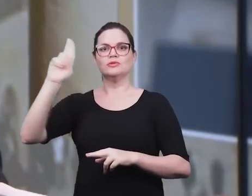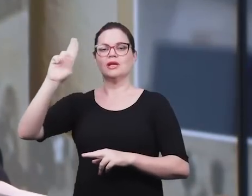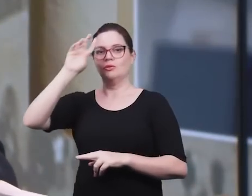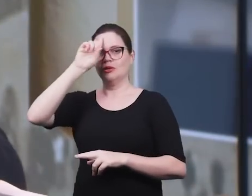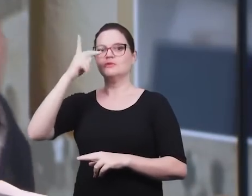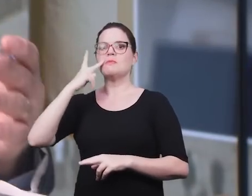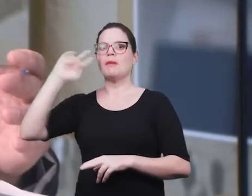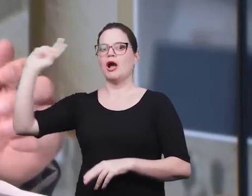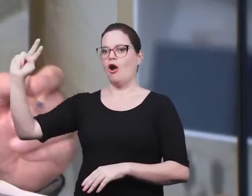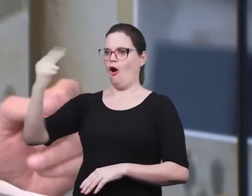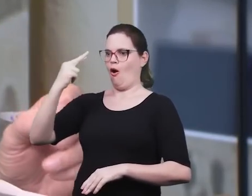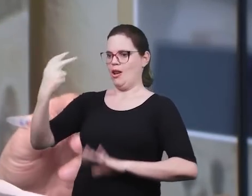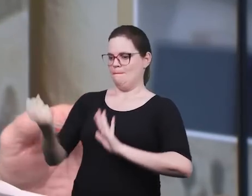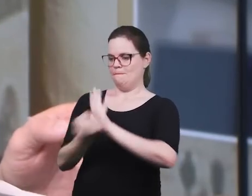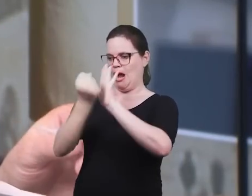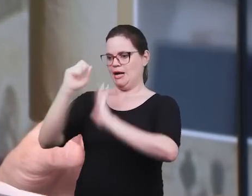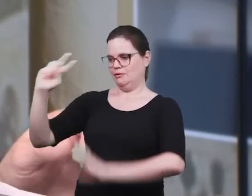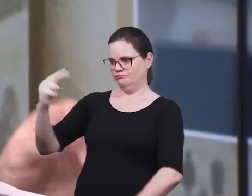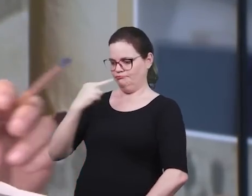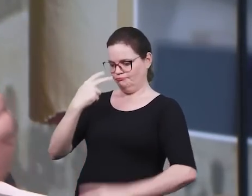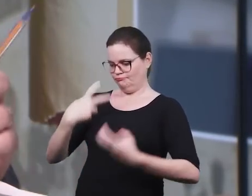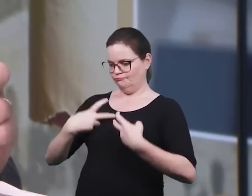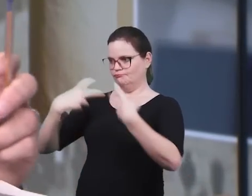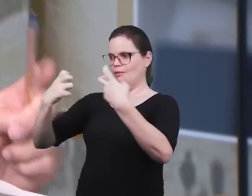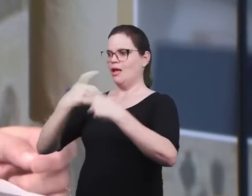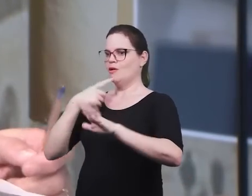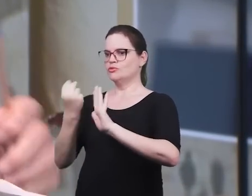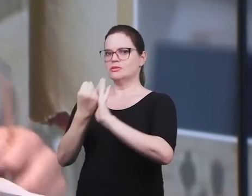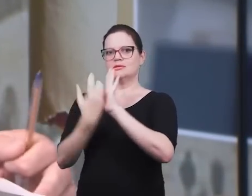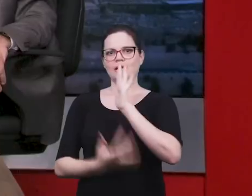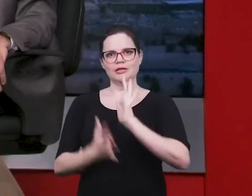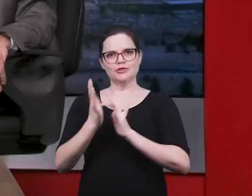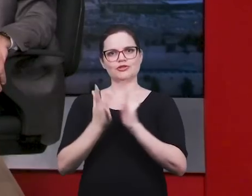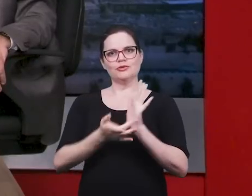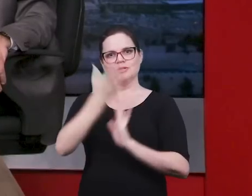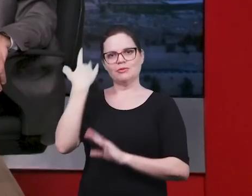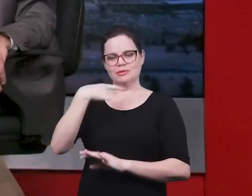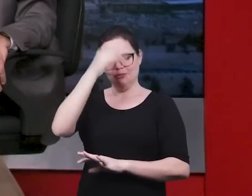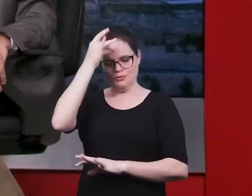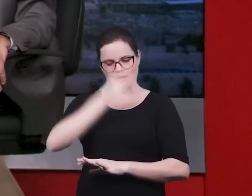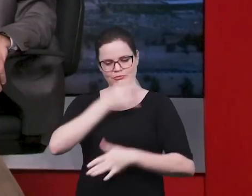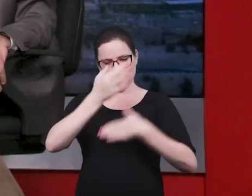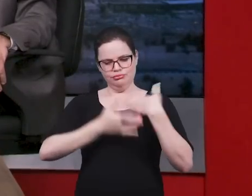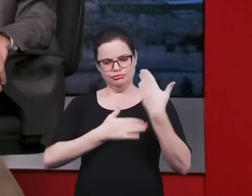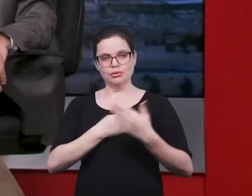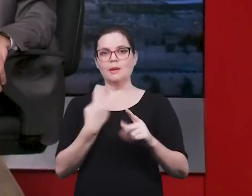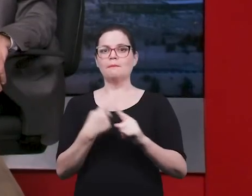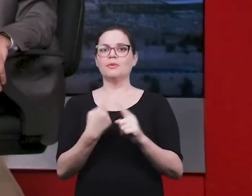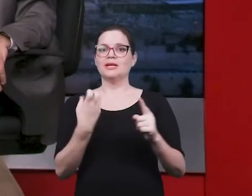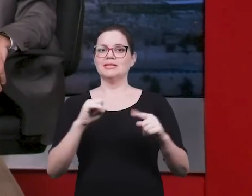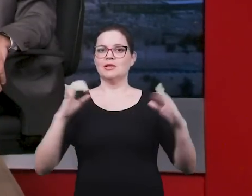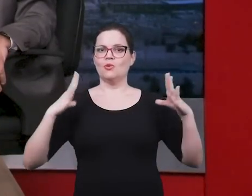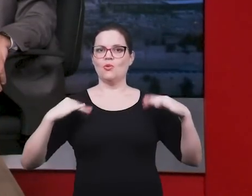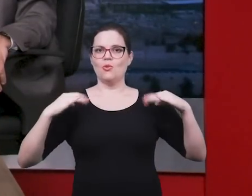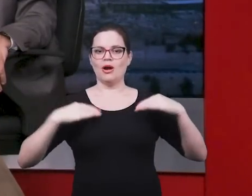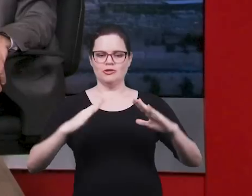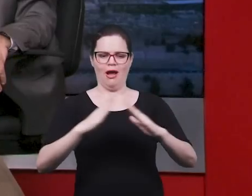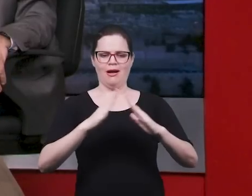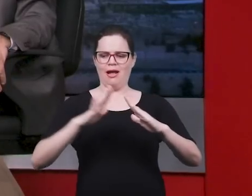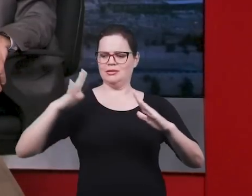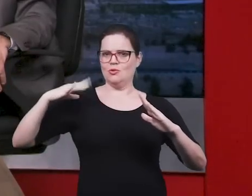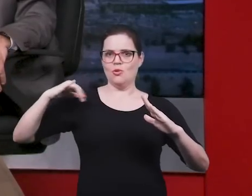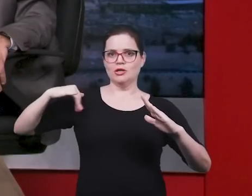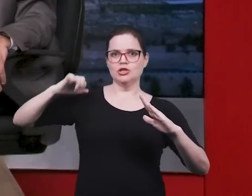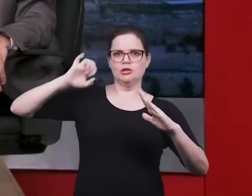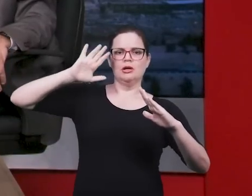seu Filho, a vida do seu Filho, do Senhor Jesus. É um sinal de vida, é um sinal, né? de vida. Porque quando o anjo passava por cima... Exatamente,